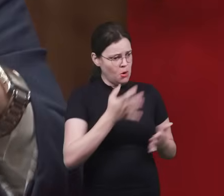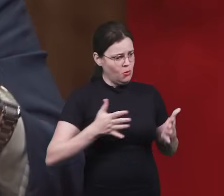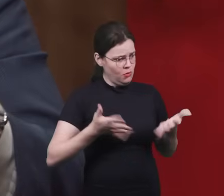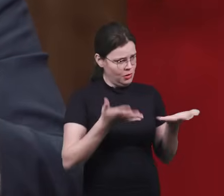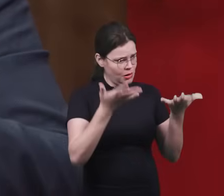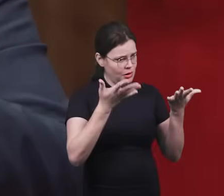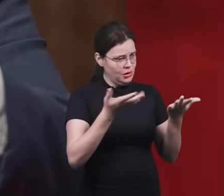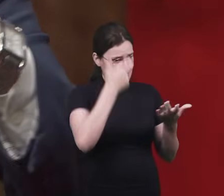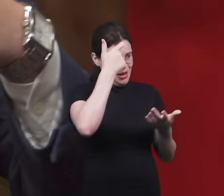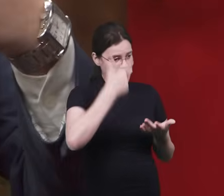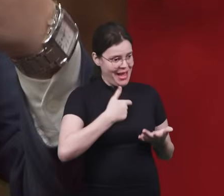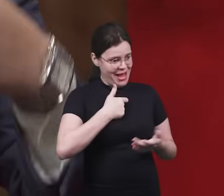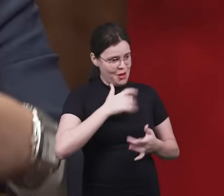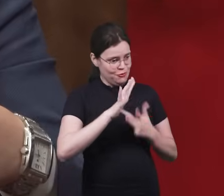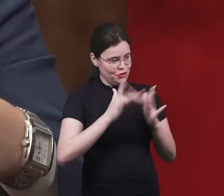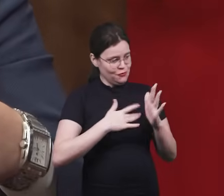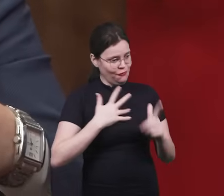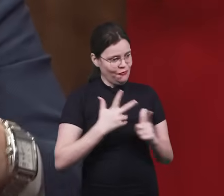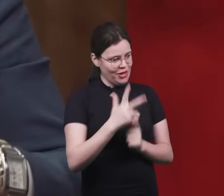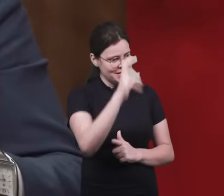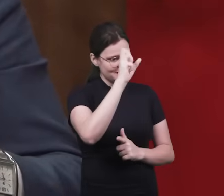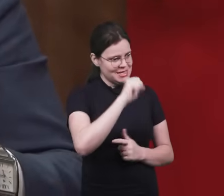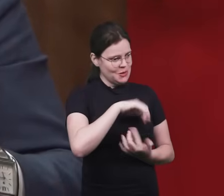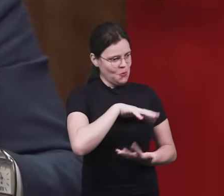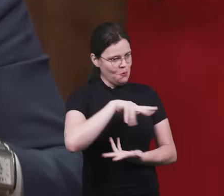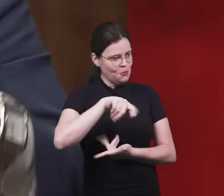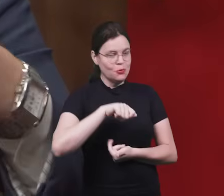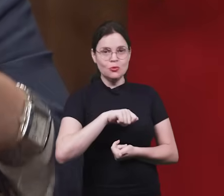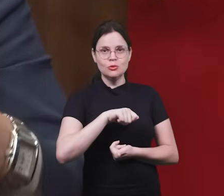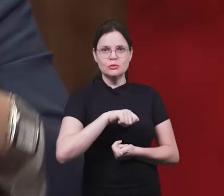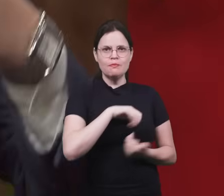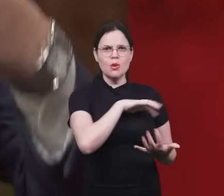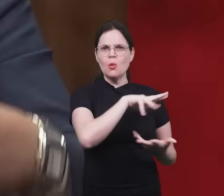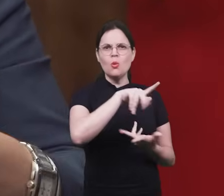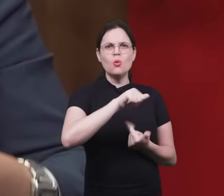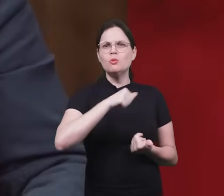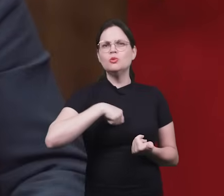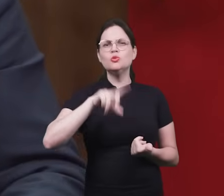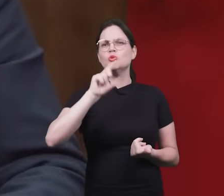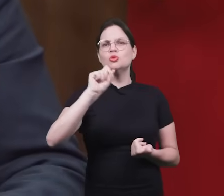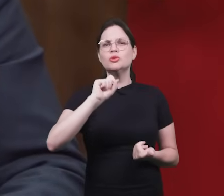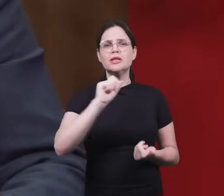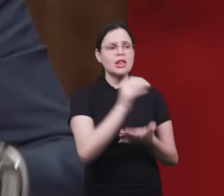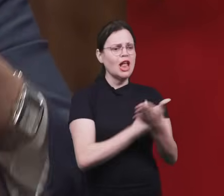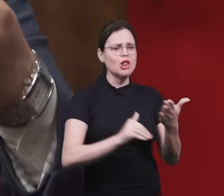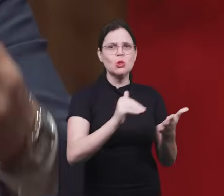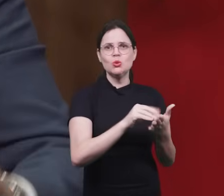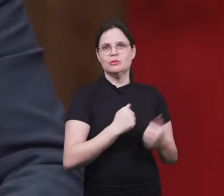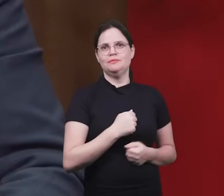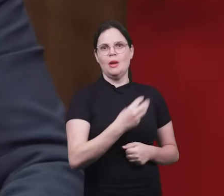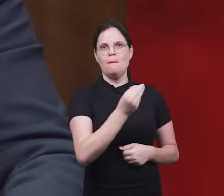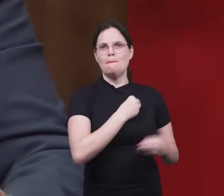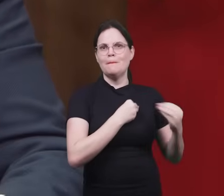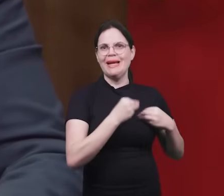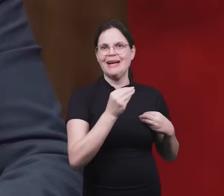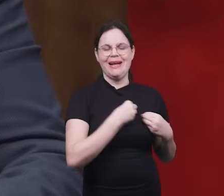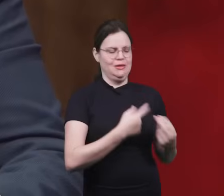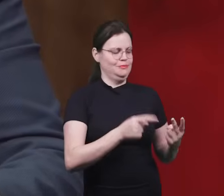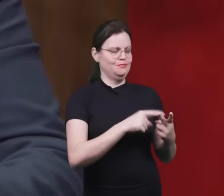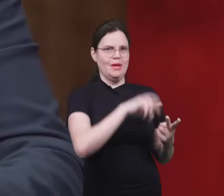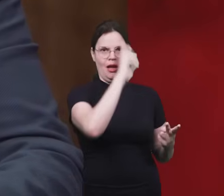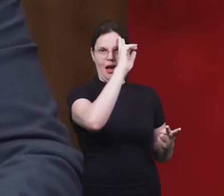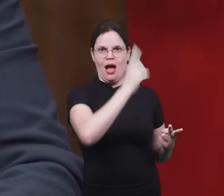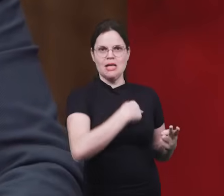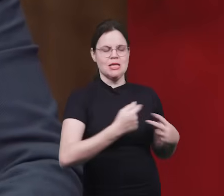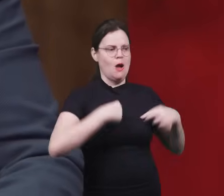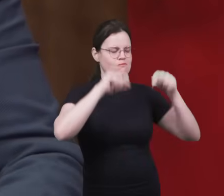eu venci o mundo. Aleluia. Glória a Deus. O que é o mundo? É tudo. A concupiscência da carne, a